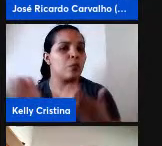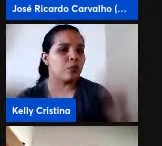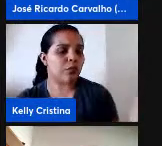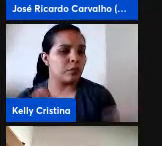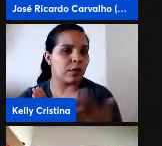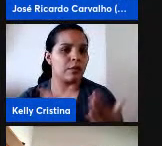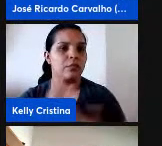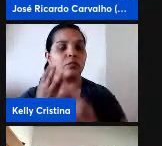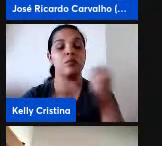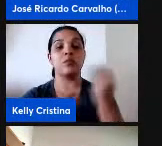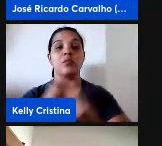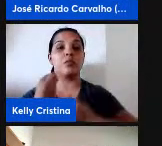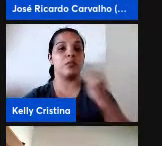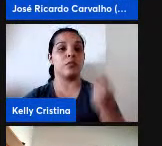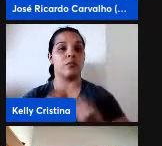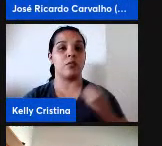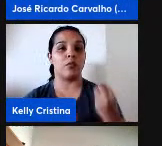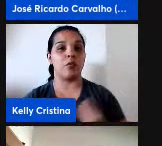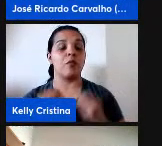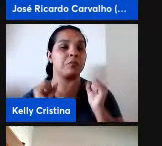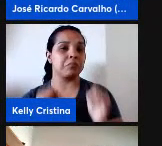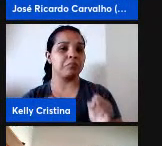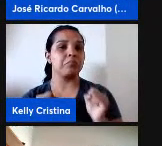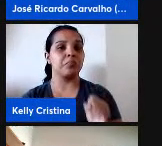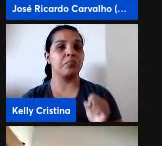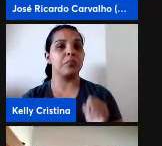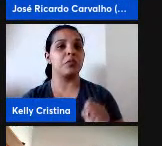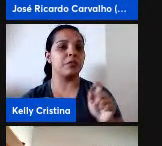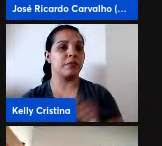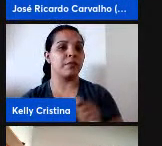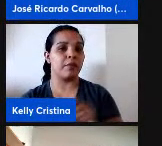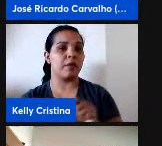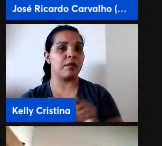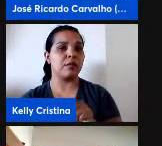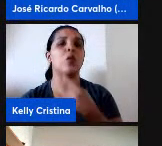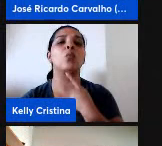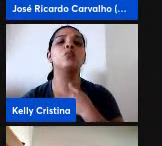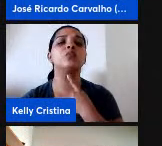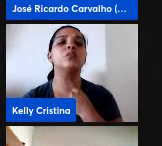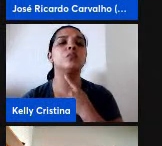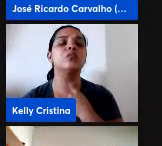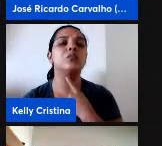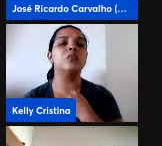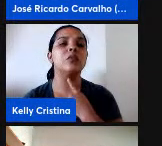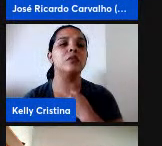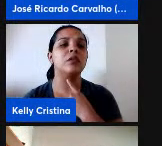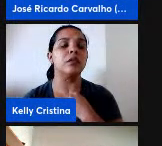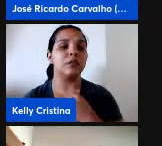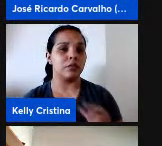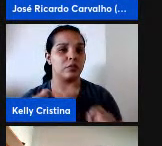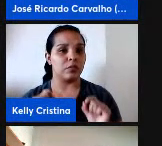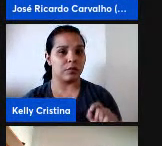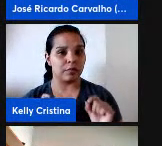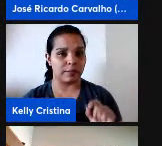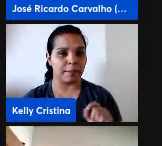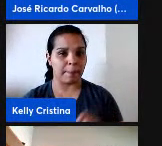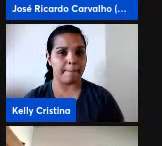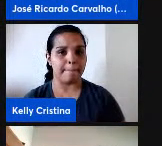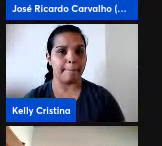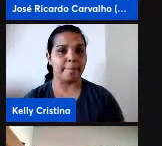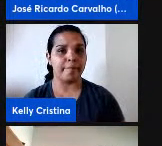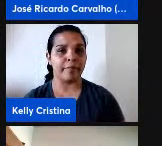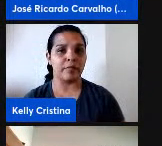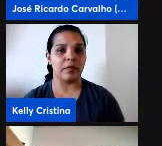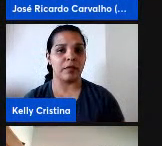que a gente pode fazer com que o desejo pela tanto